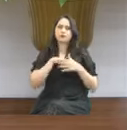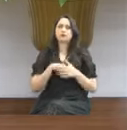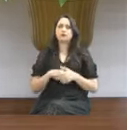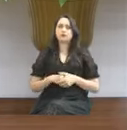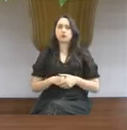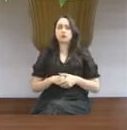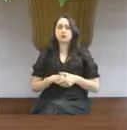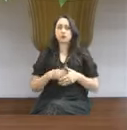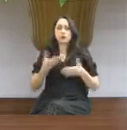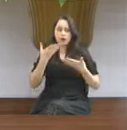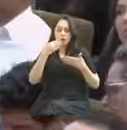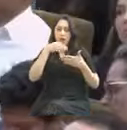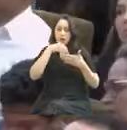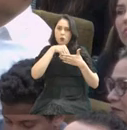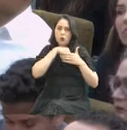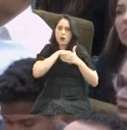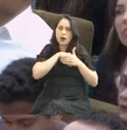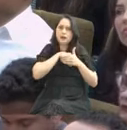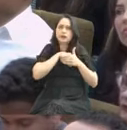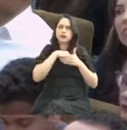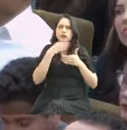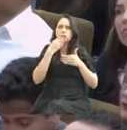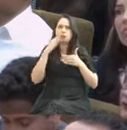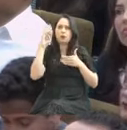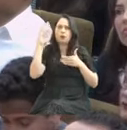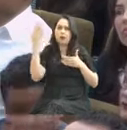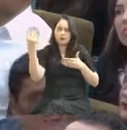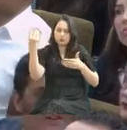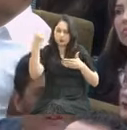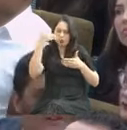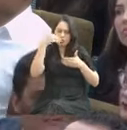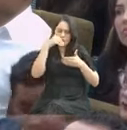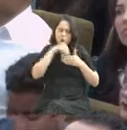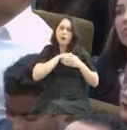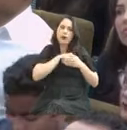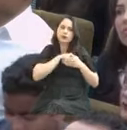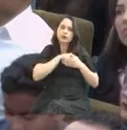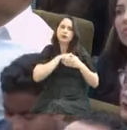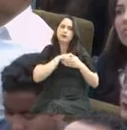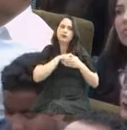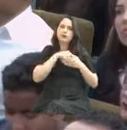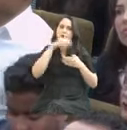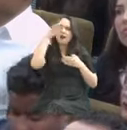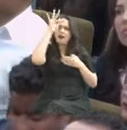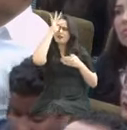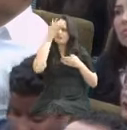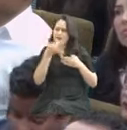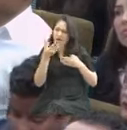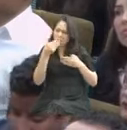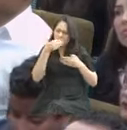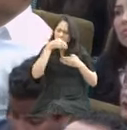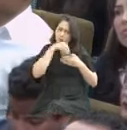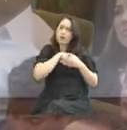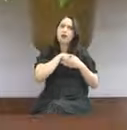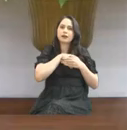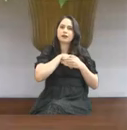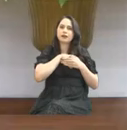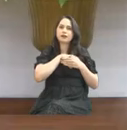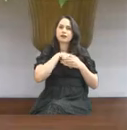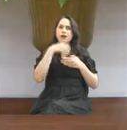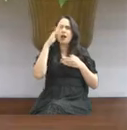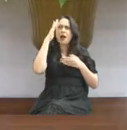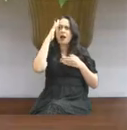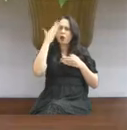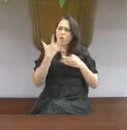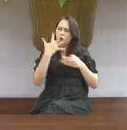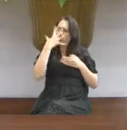hein? Guarde sobre o peito a promessa. Guarde sobre o peito a tua fé. Esconda a